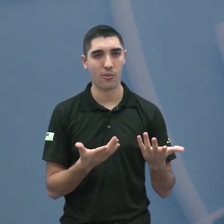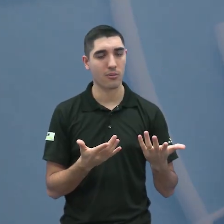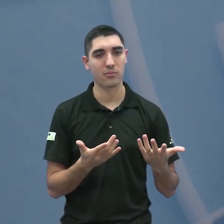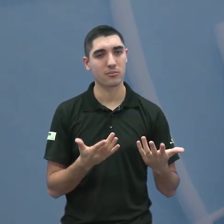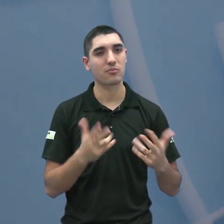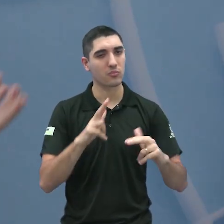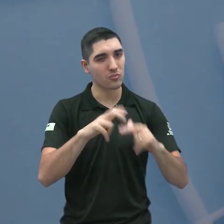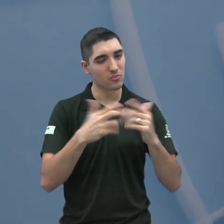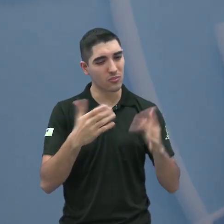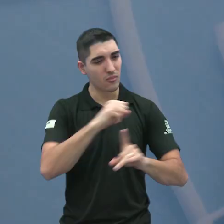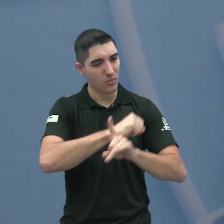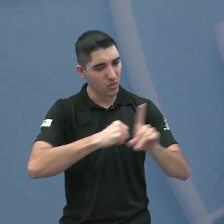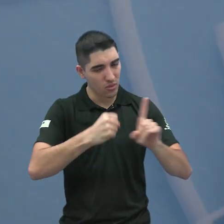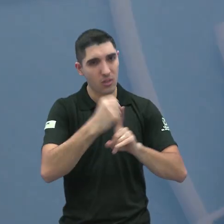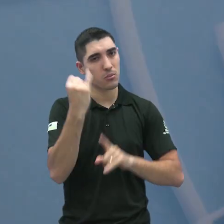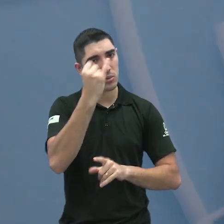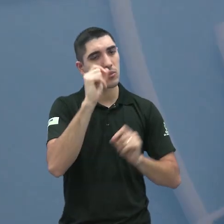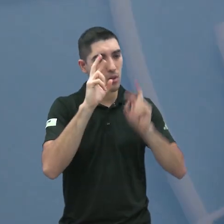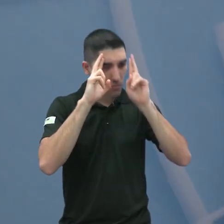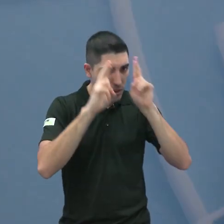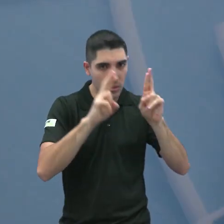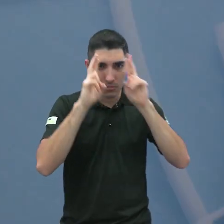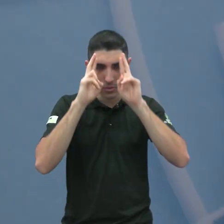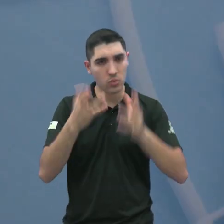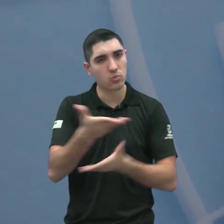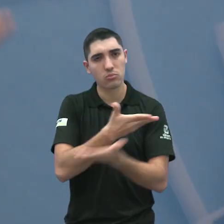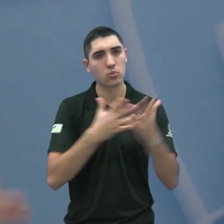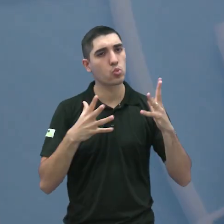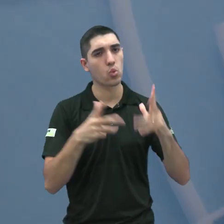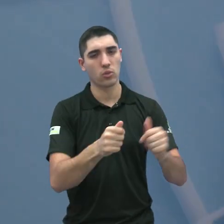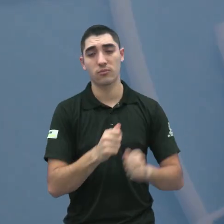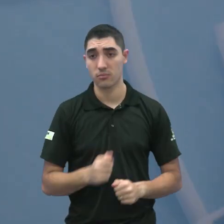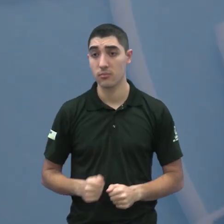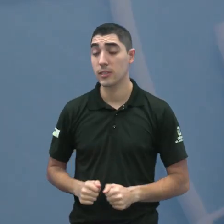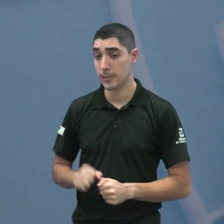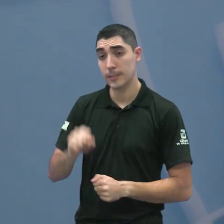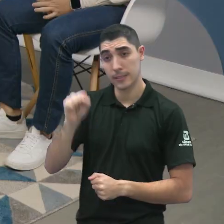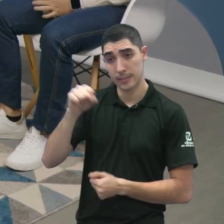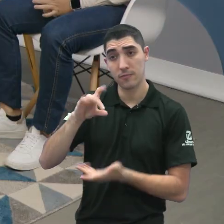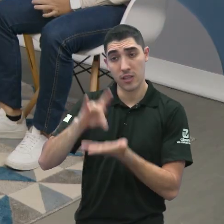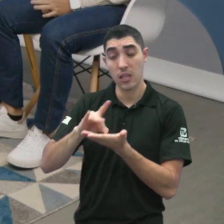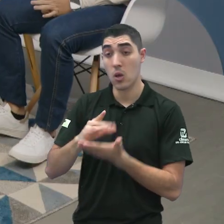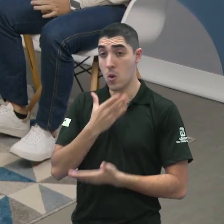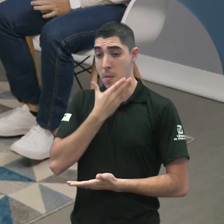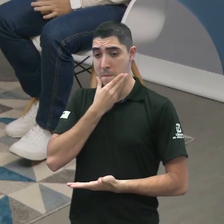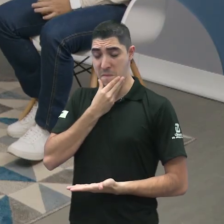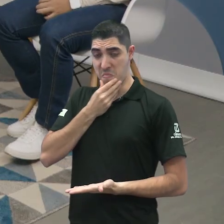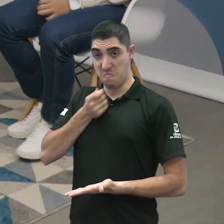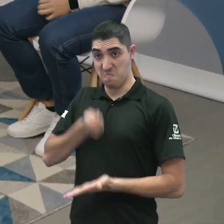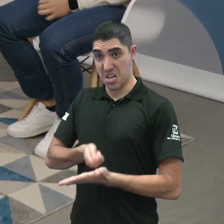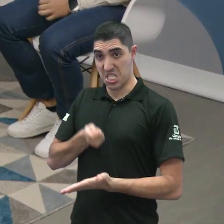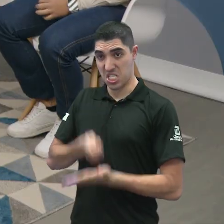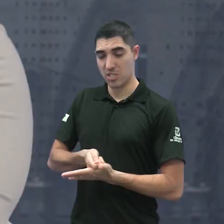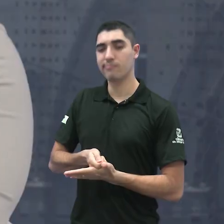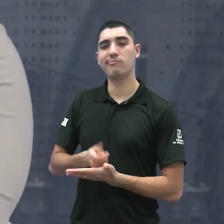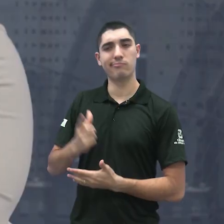ser óbvias, né, dentro do conceito de uma sociedade, do respeito. Exatamente. Eu acho que o machismo, ele